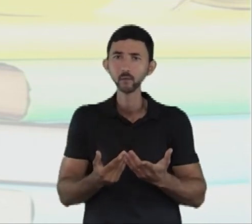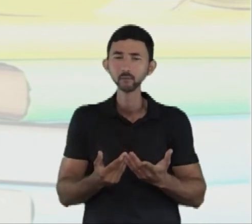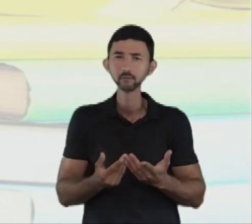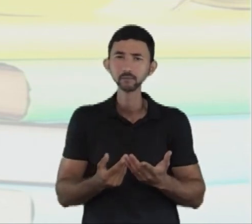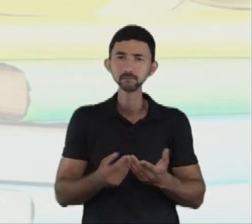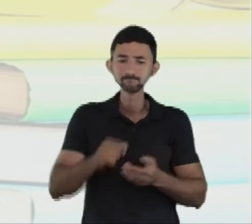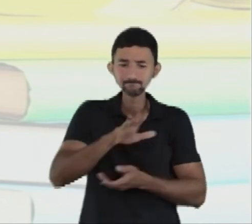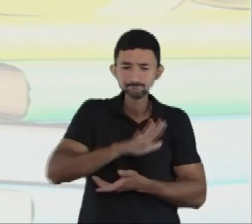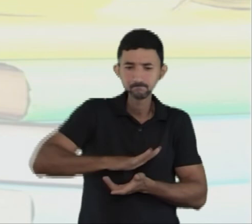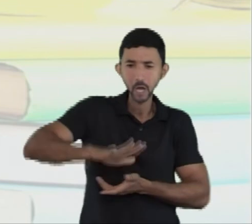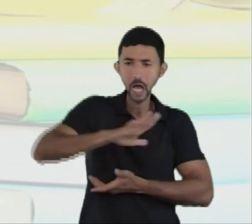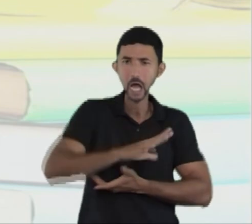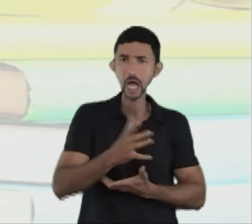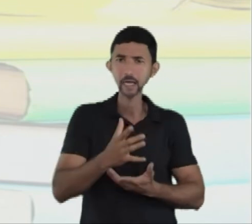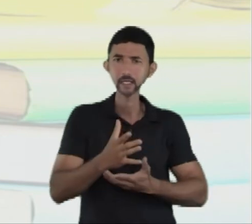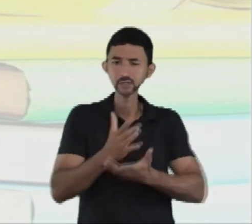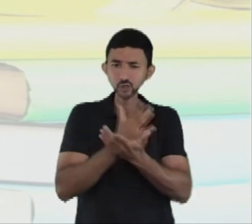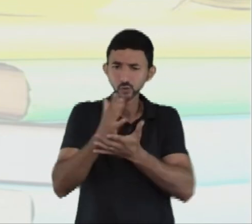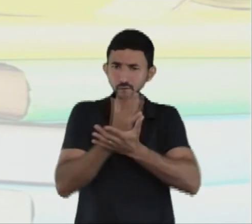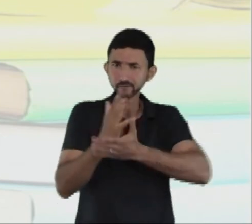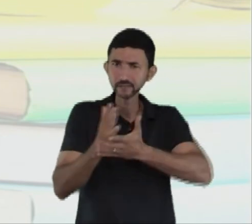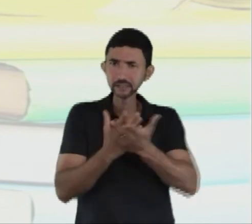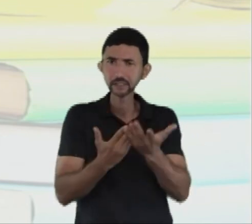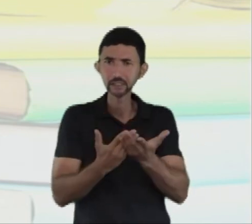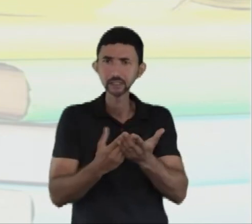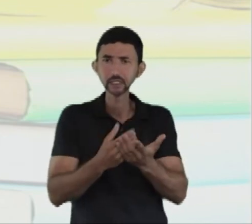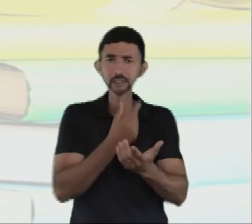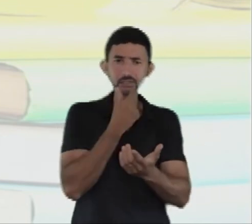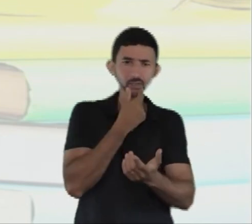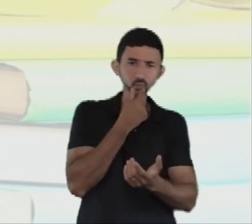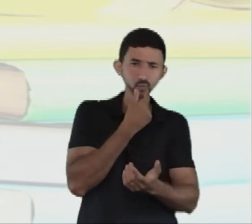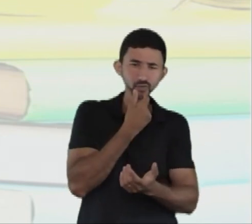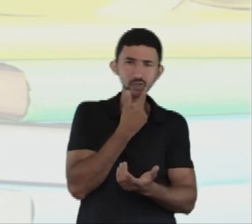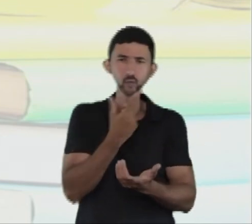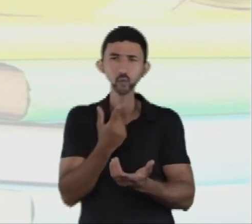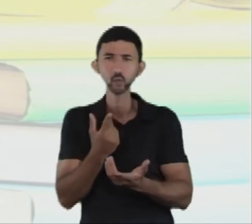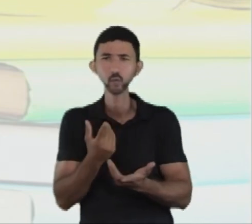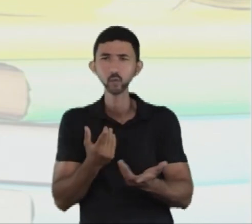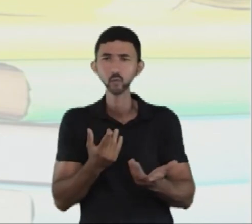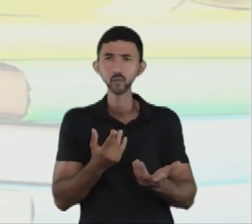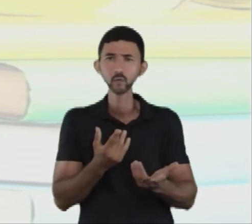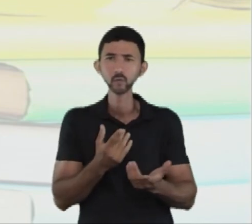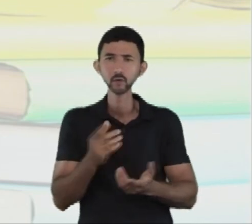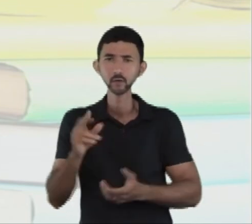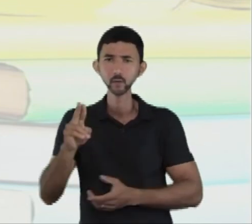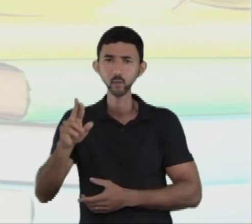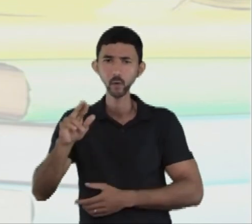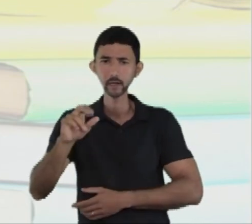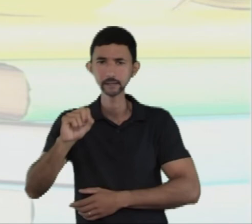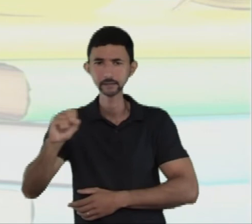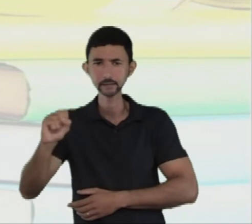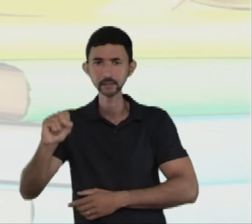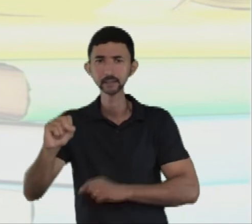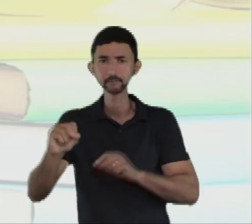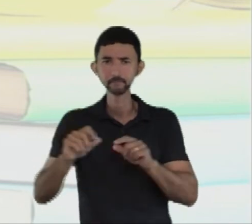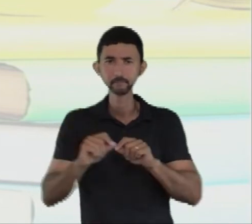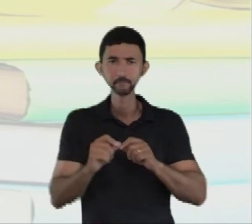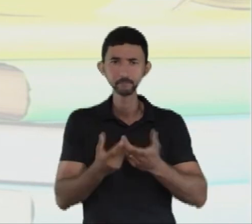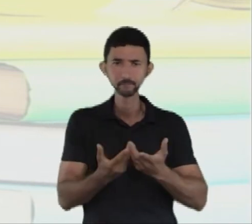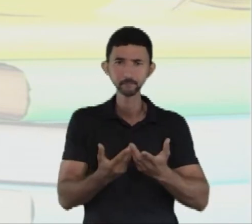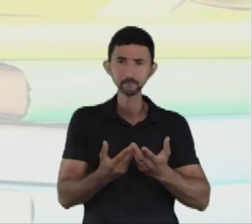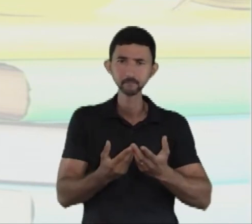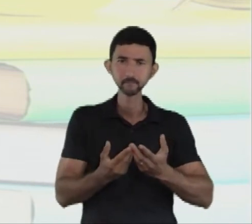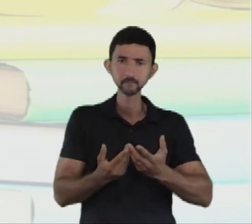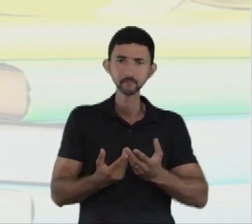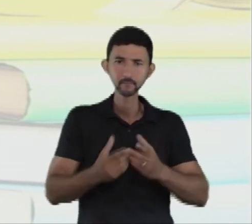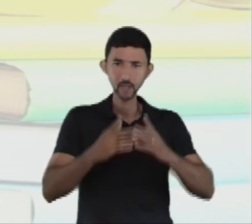uma área que ficou bem dividida, né, entre Estados Unidos e União Soviética, foi a Alemanha. Foi a grande derrotada